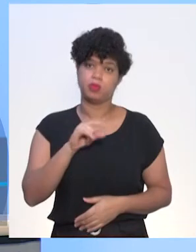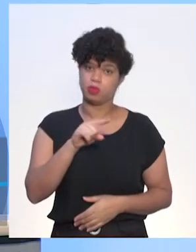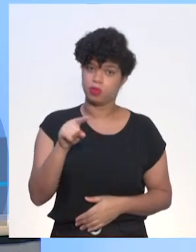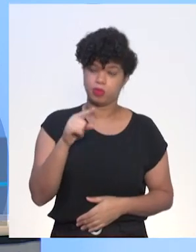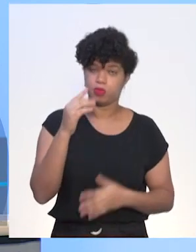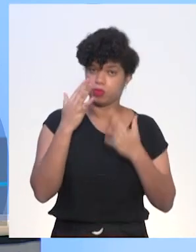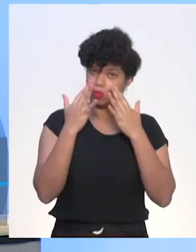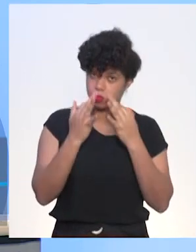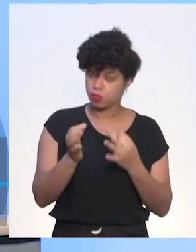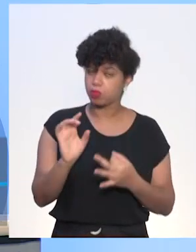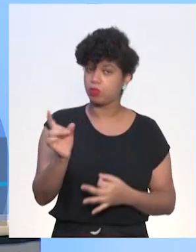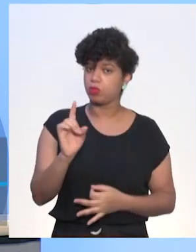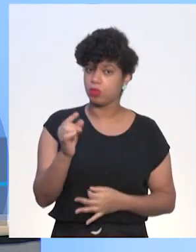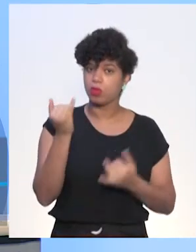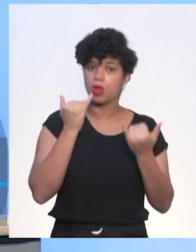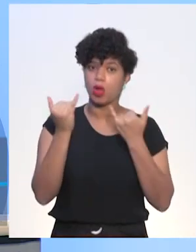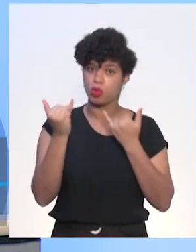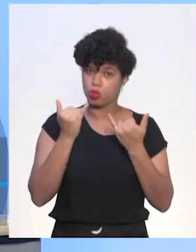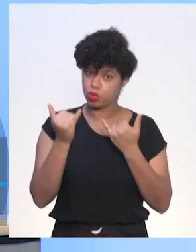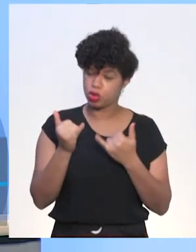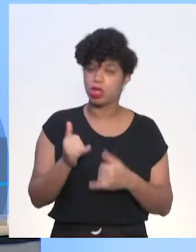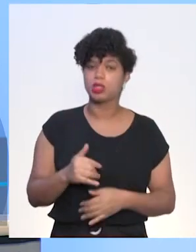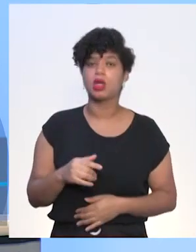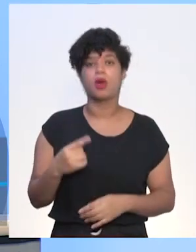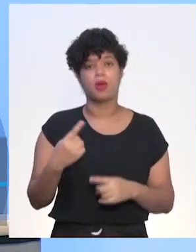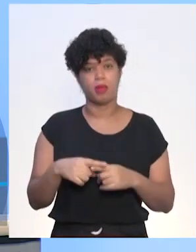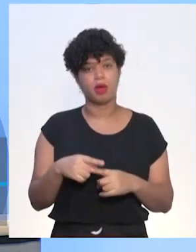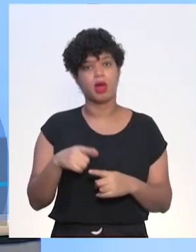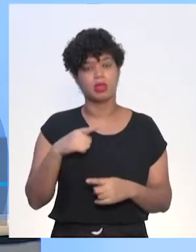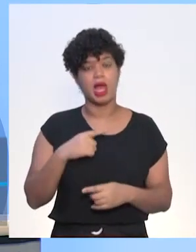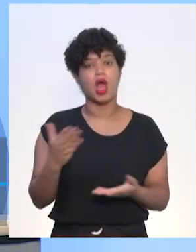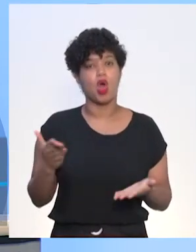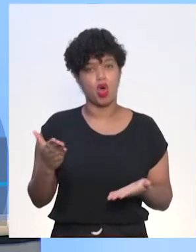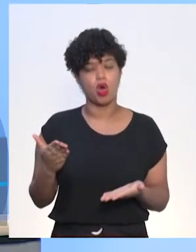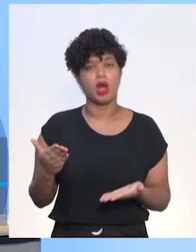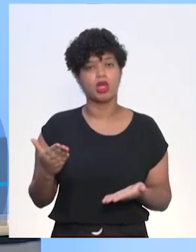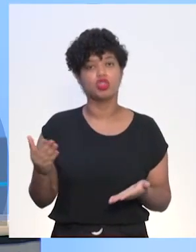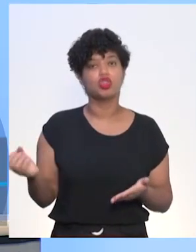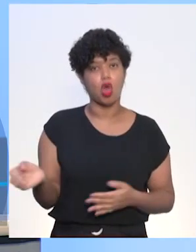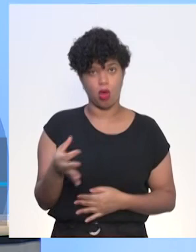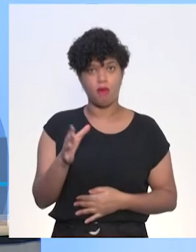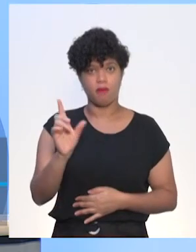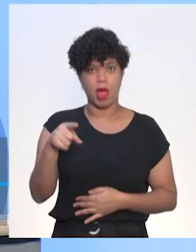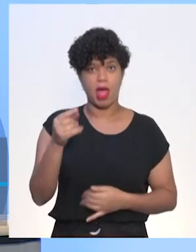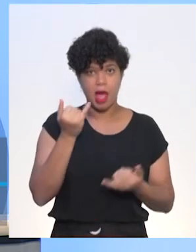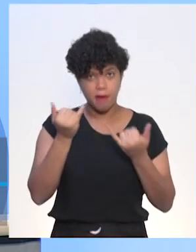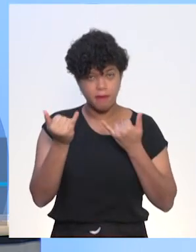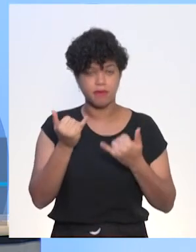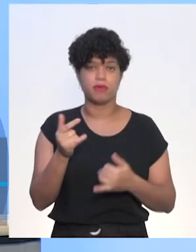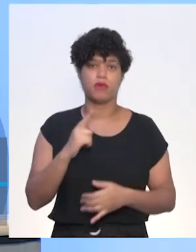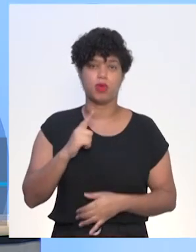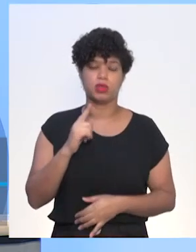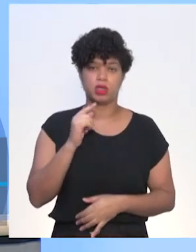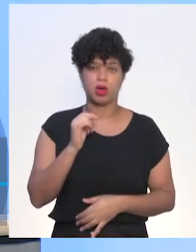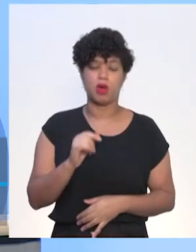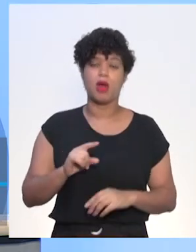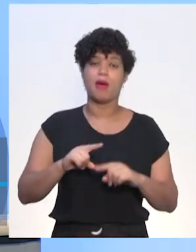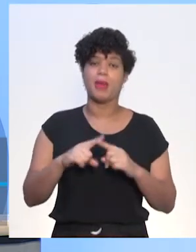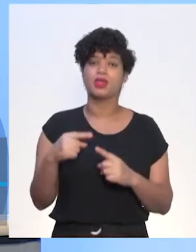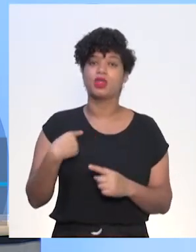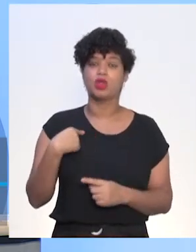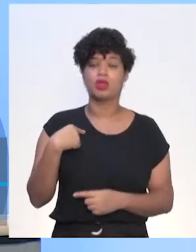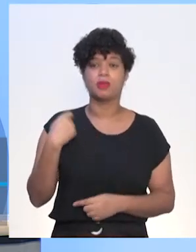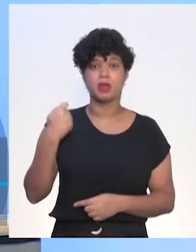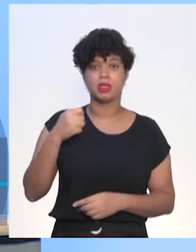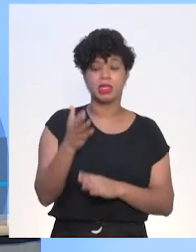não prestaram atenção nessa notícia Embora ela seja razoavelmente recente né e é lógico a gente precisa de